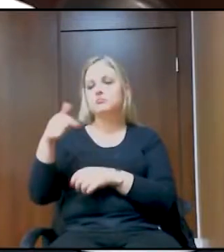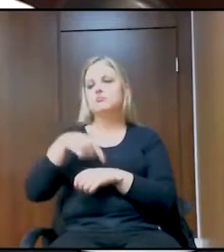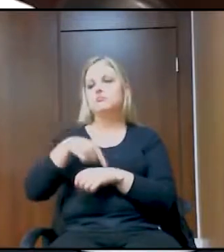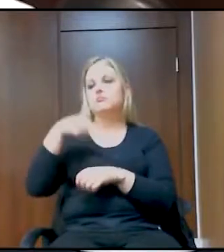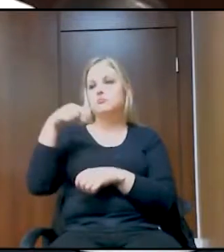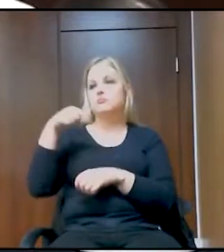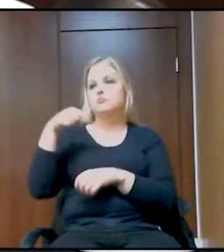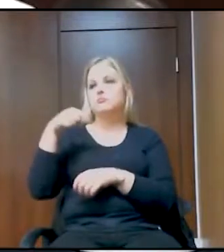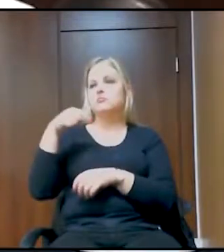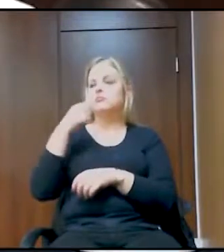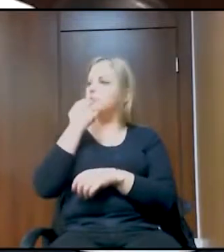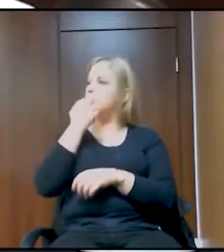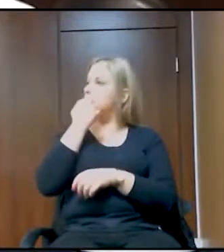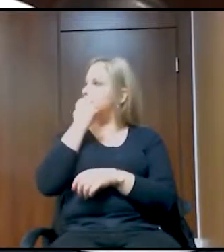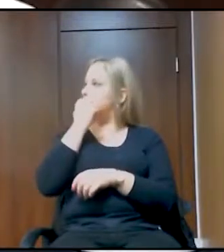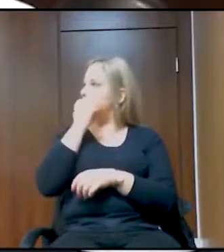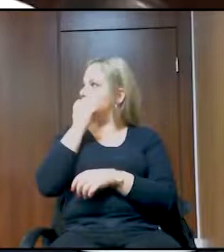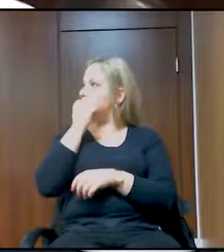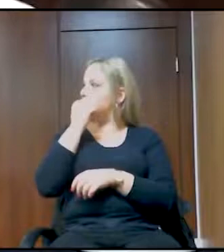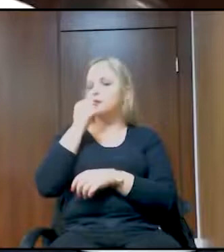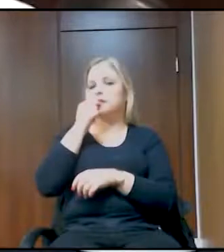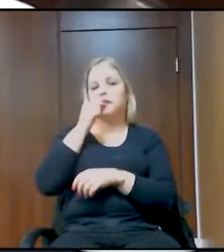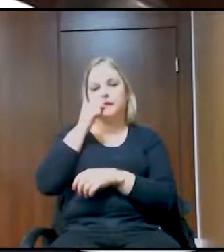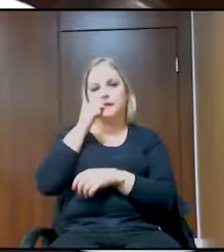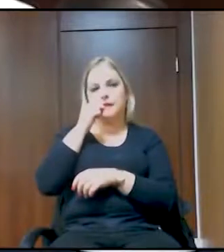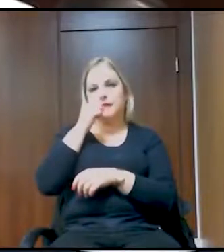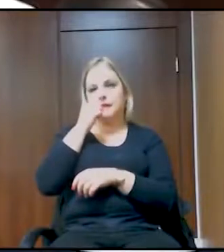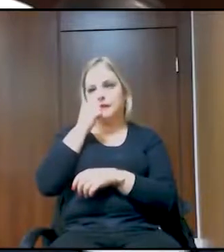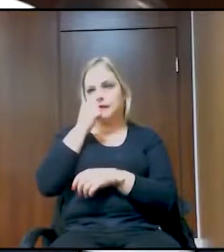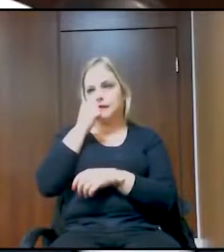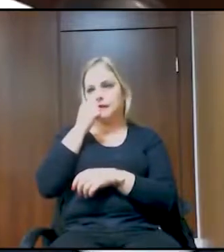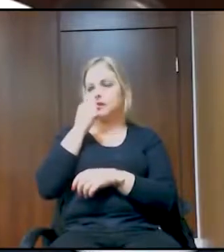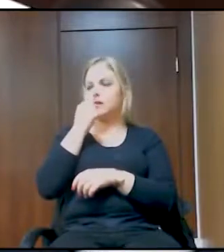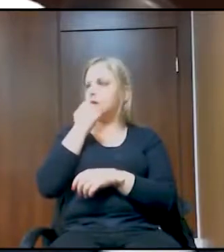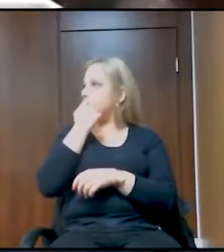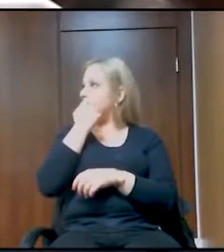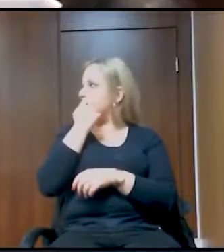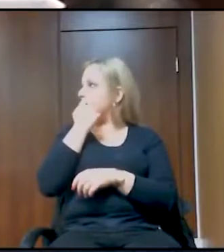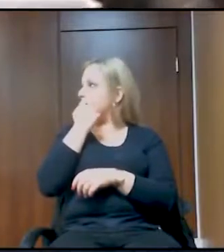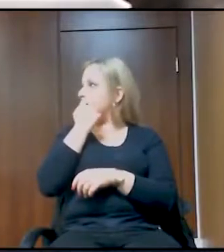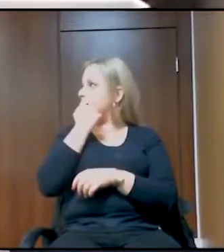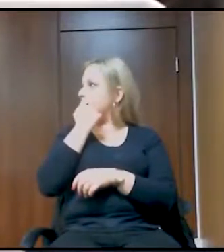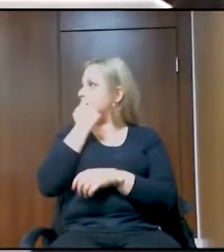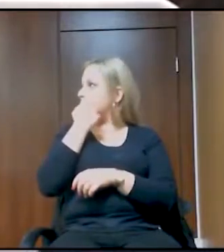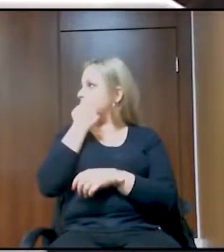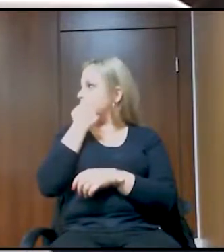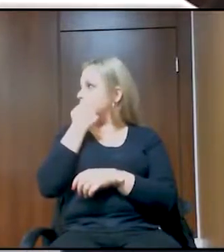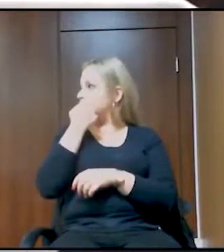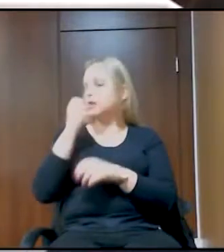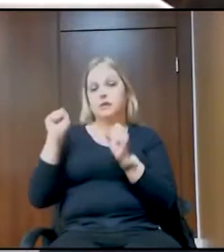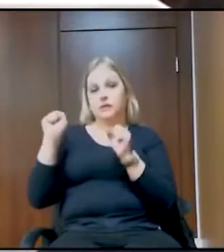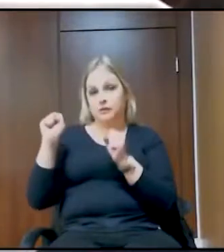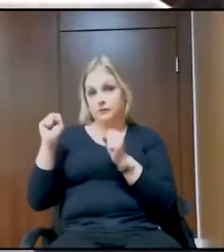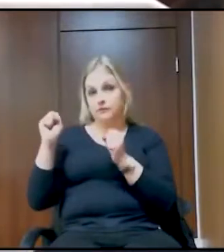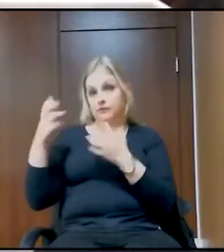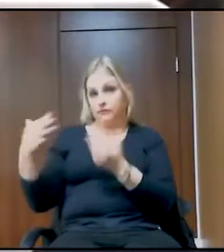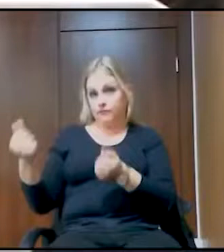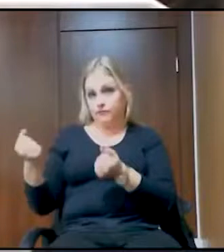momento, a gente abre... Claro. O secretário adjunto do Dudu, pode ser assim, Dudu? Pode ser?